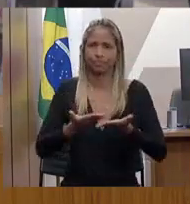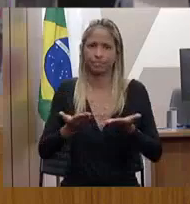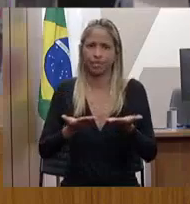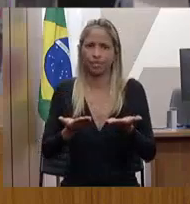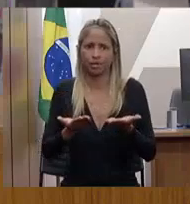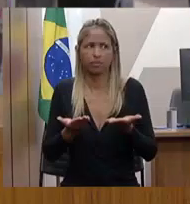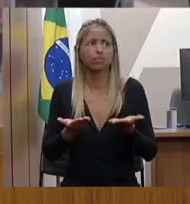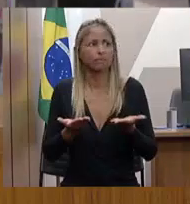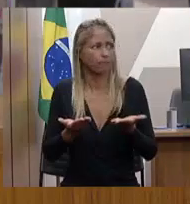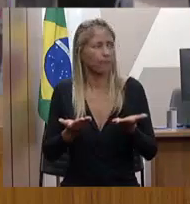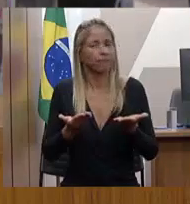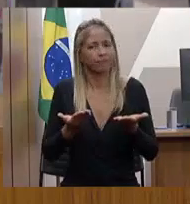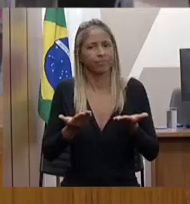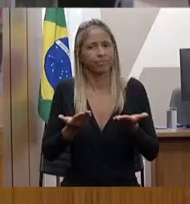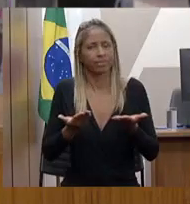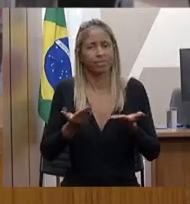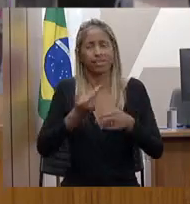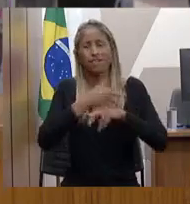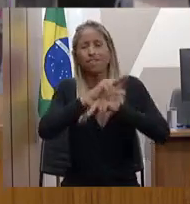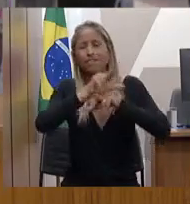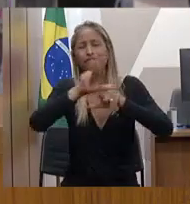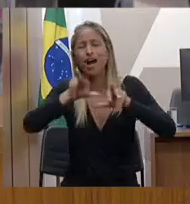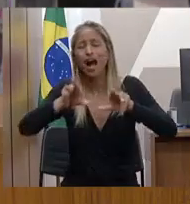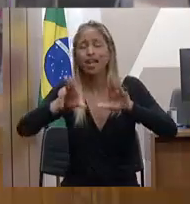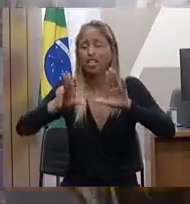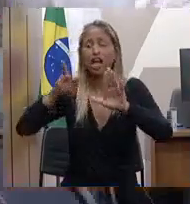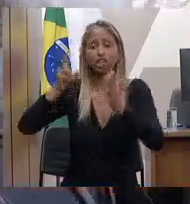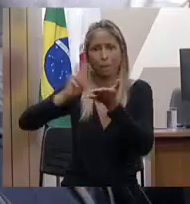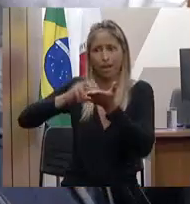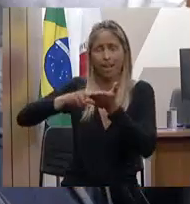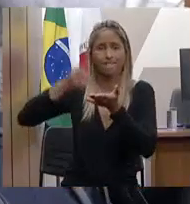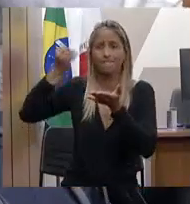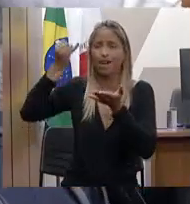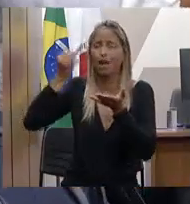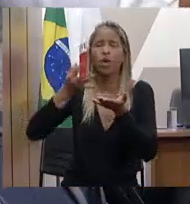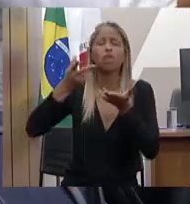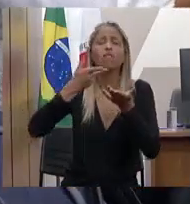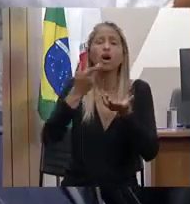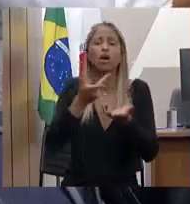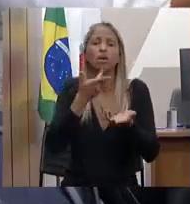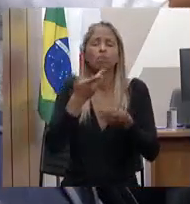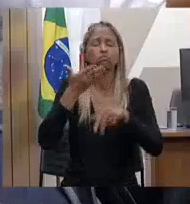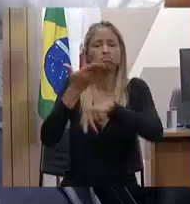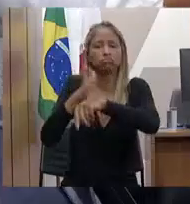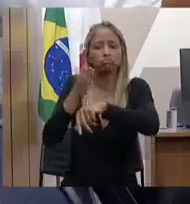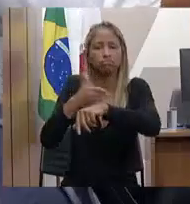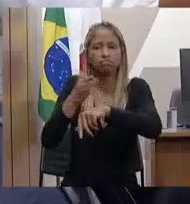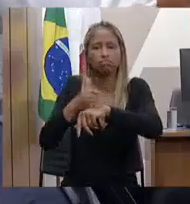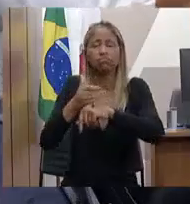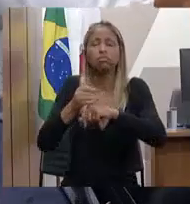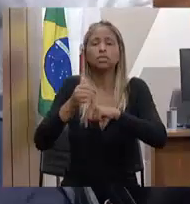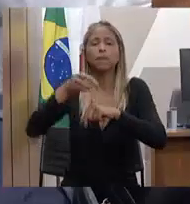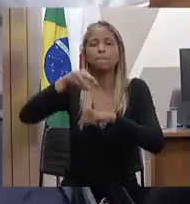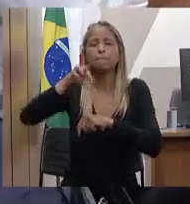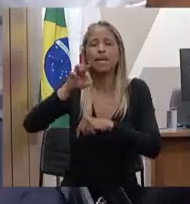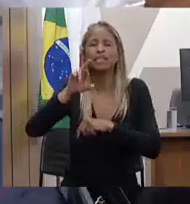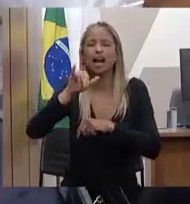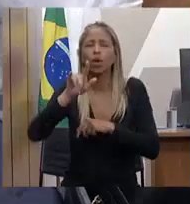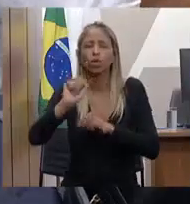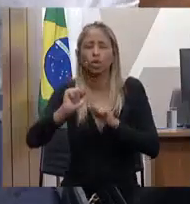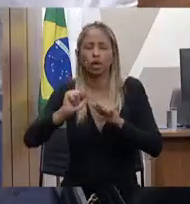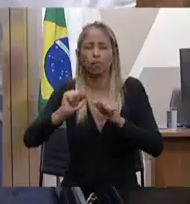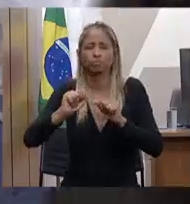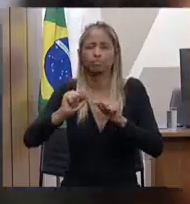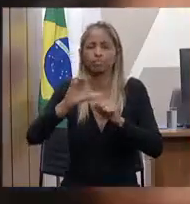Que várias atividades como foi falado aqui pela manhã né que são desenvolvidos em Siderúrgica e Metalúrgica no